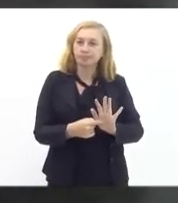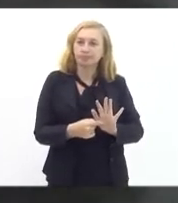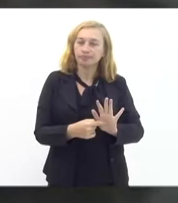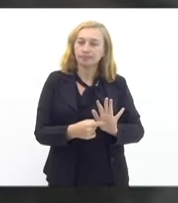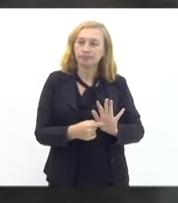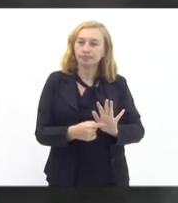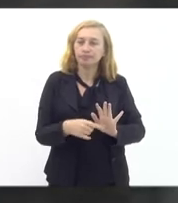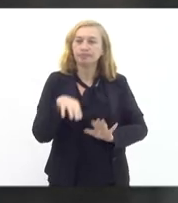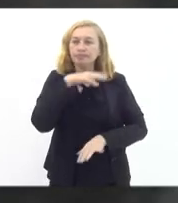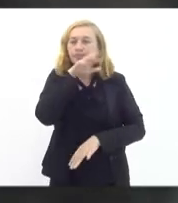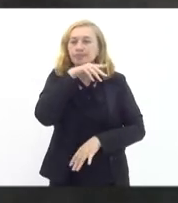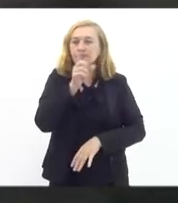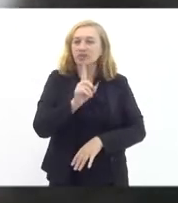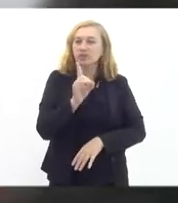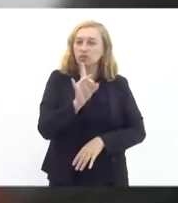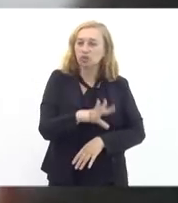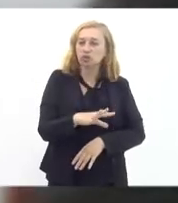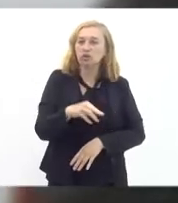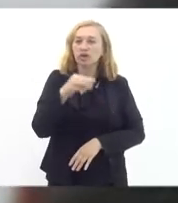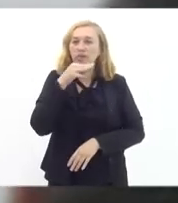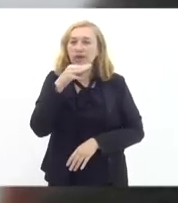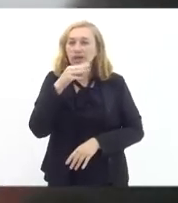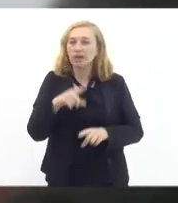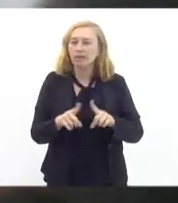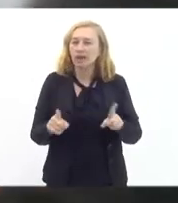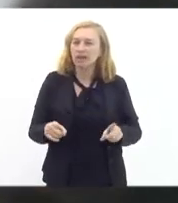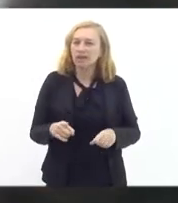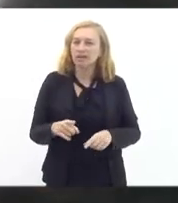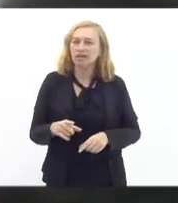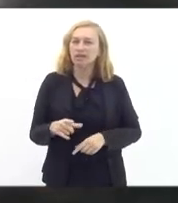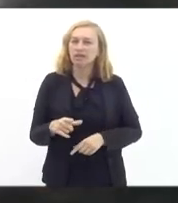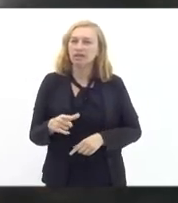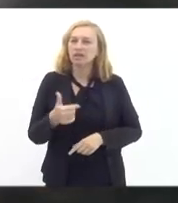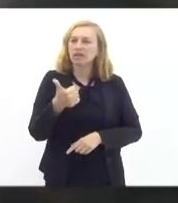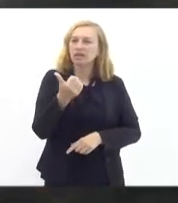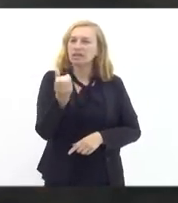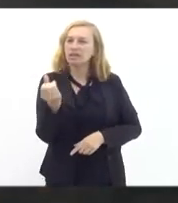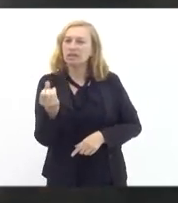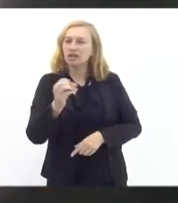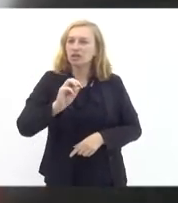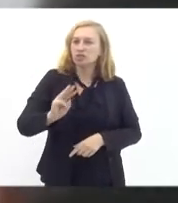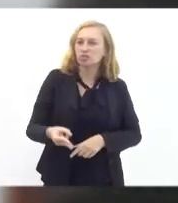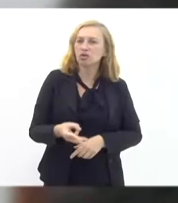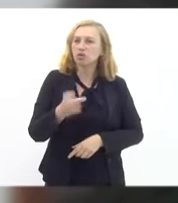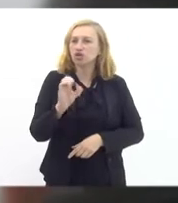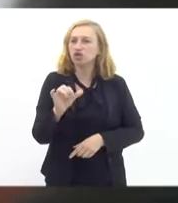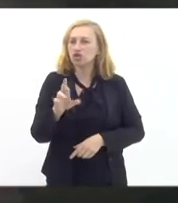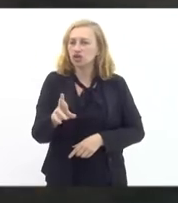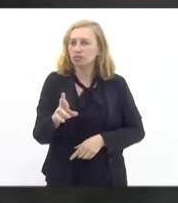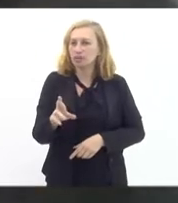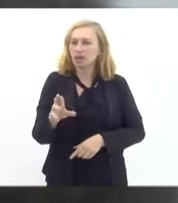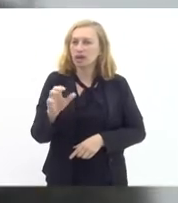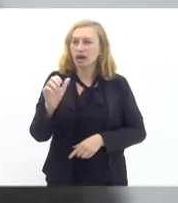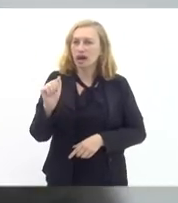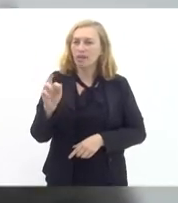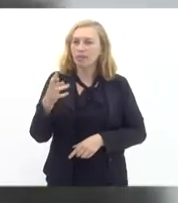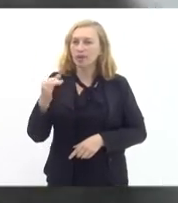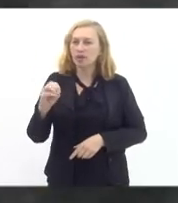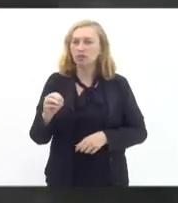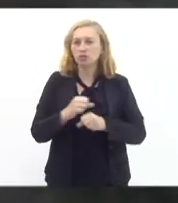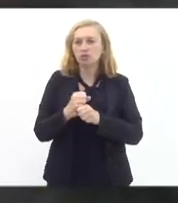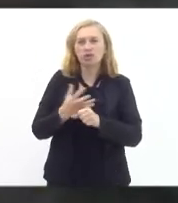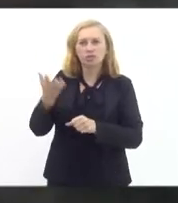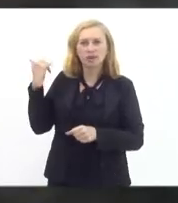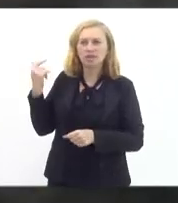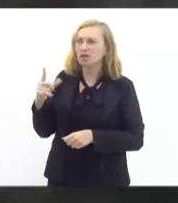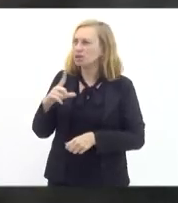CIS-Bicho. Não é só na Mangueira. A gente deu 16 mil chips para abrigos no ano passado, 2021. Estou até devendo